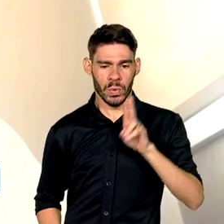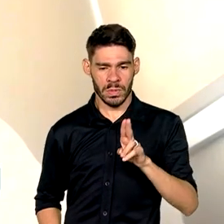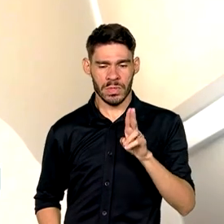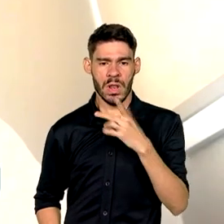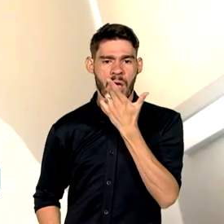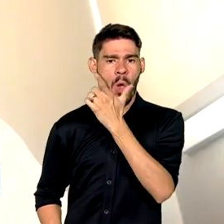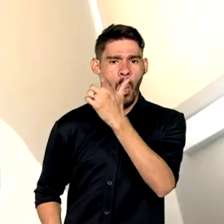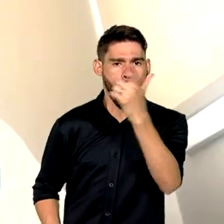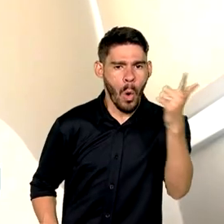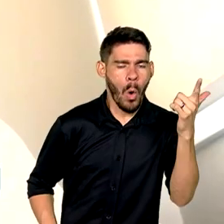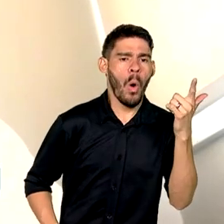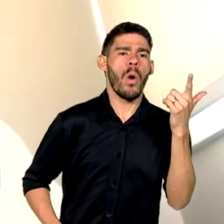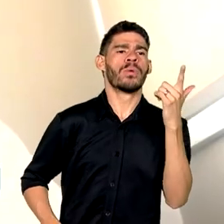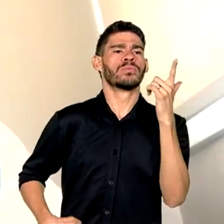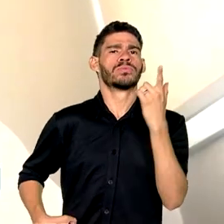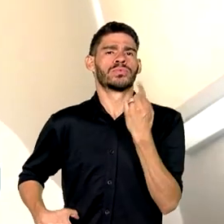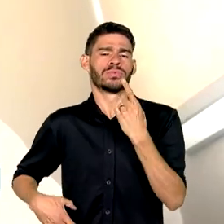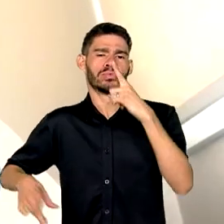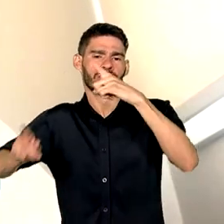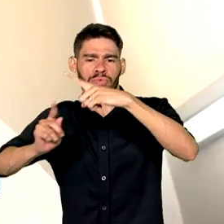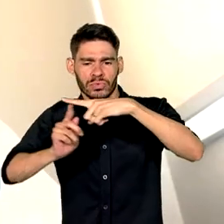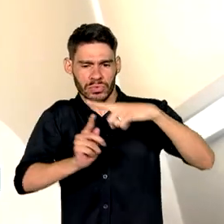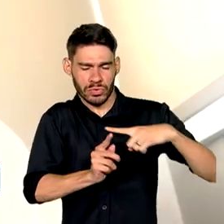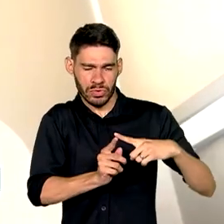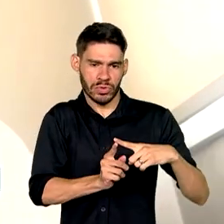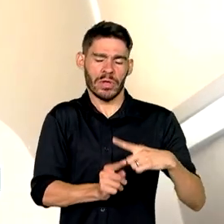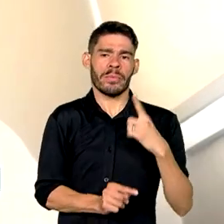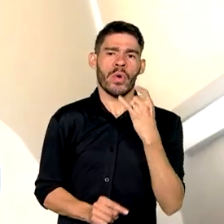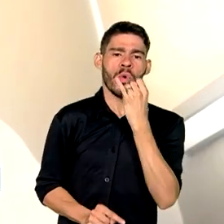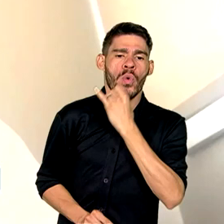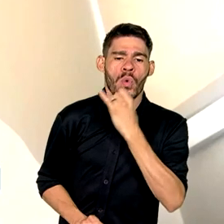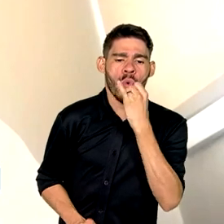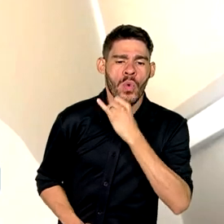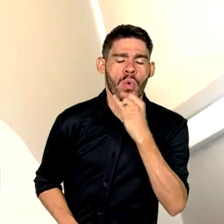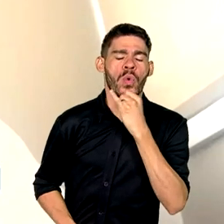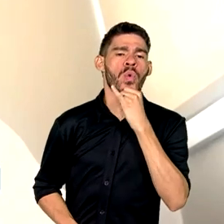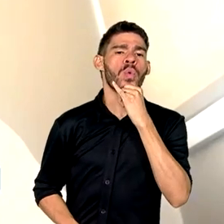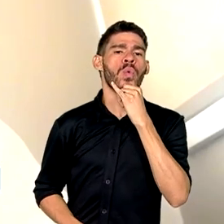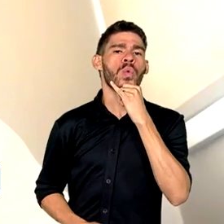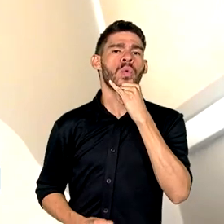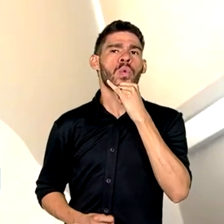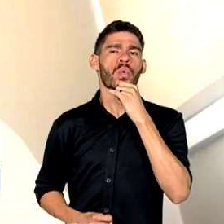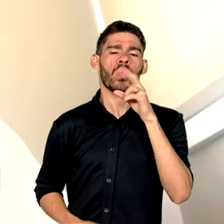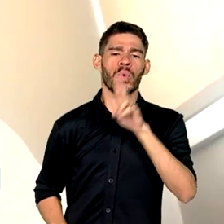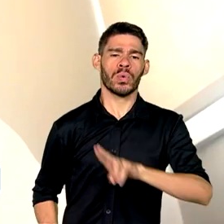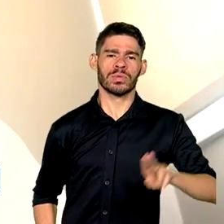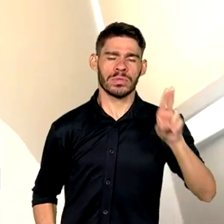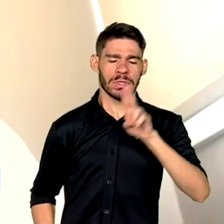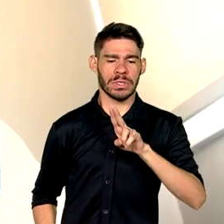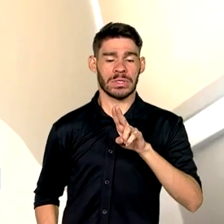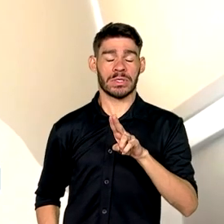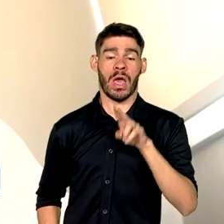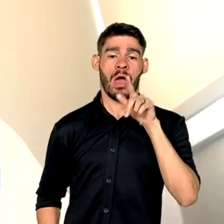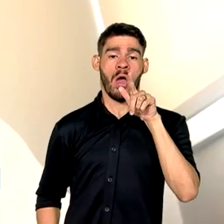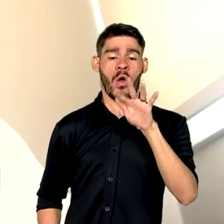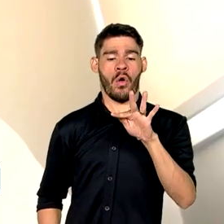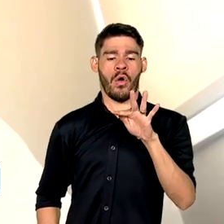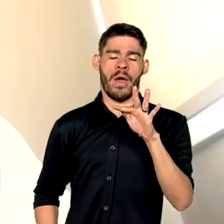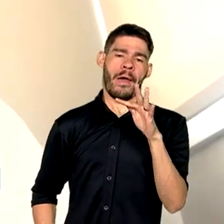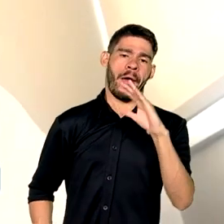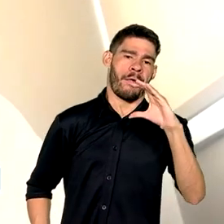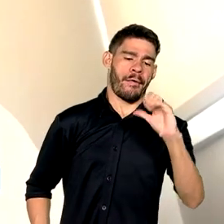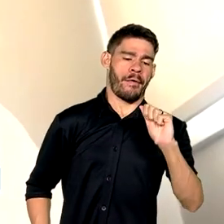outras fontes de geração de energia, né, como por exemplo as usinas usando combustíveis fósseis,